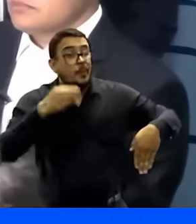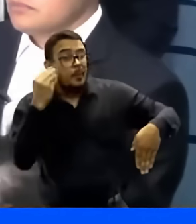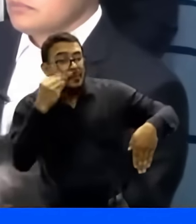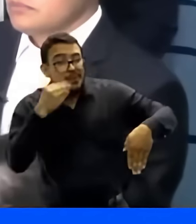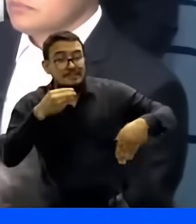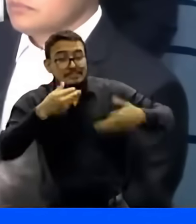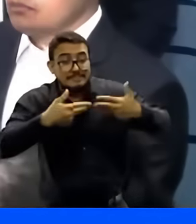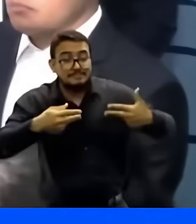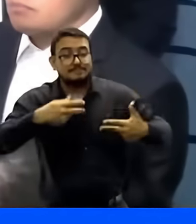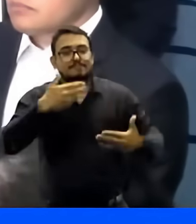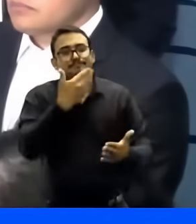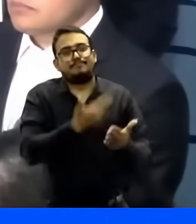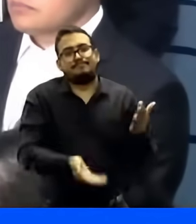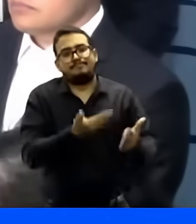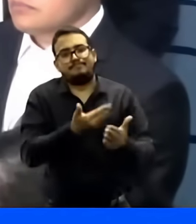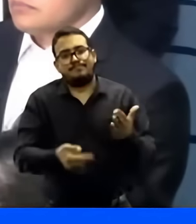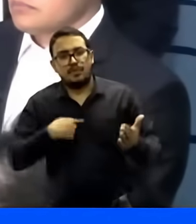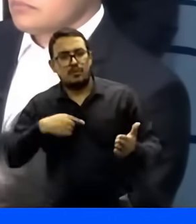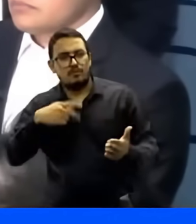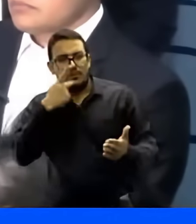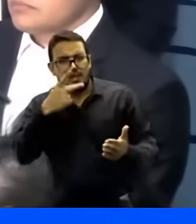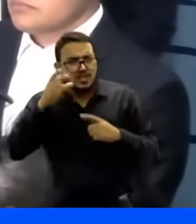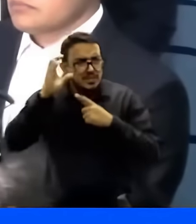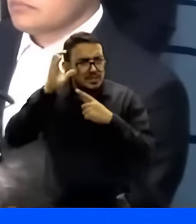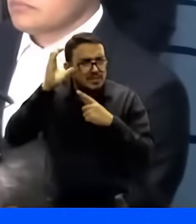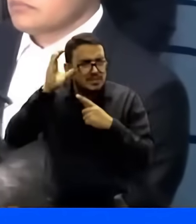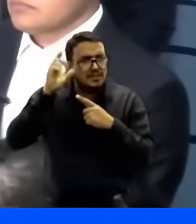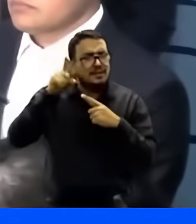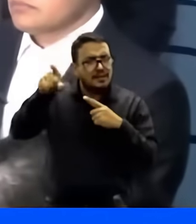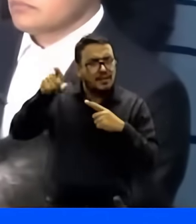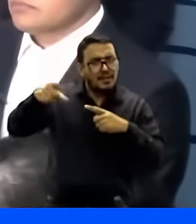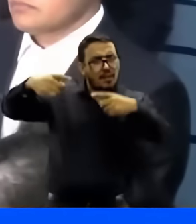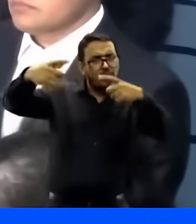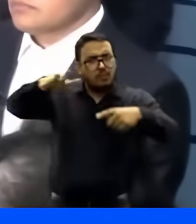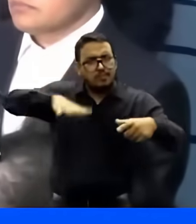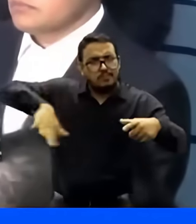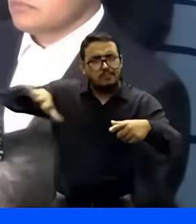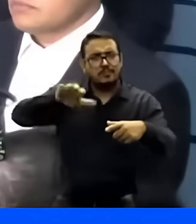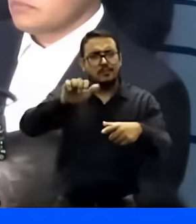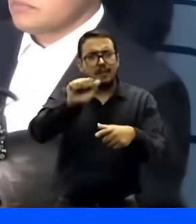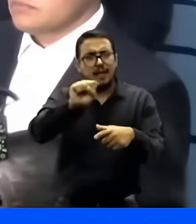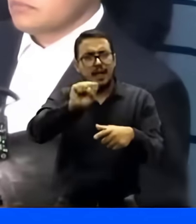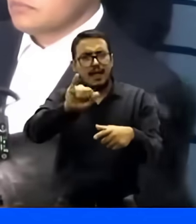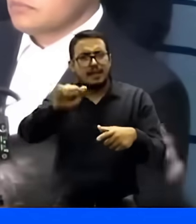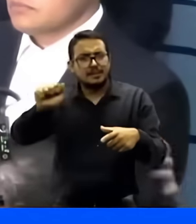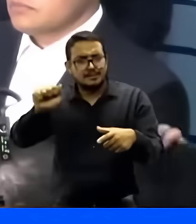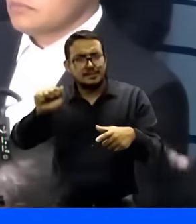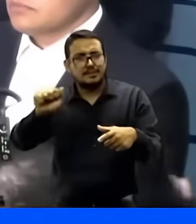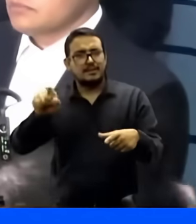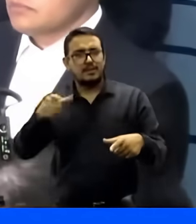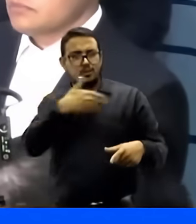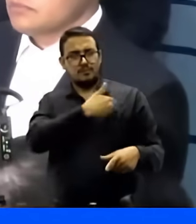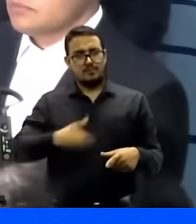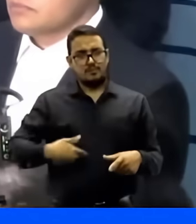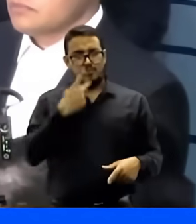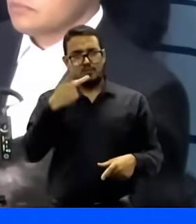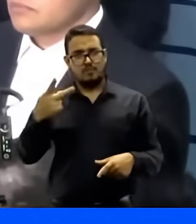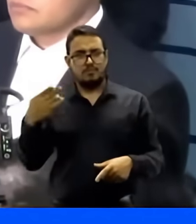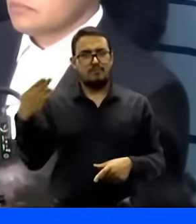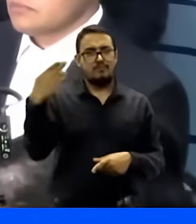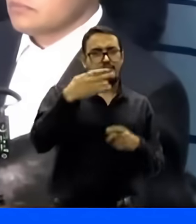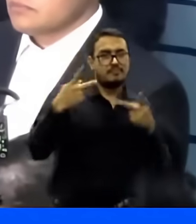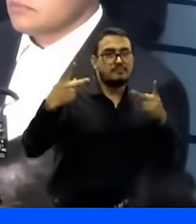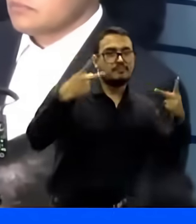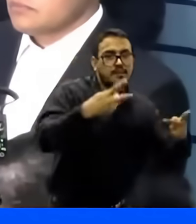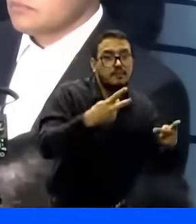falo China, eu estou falando do mercado asiático, dos tigres asiáticos tem. O governador estava comentando aqui, né, que ele esteve lá e a primeira coisa que ele viu